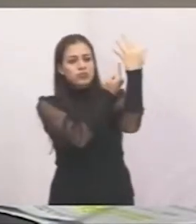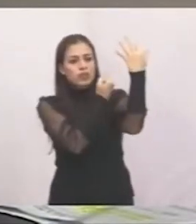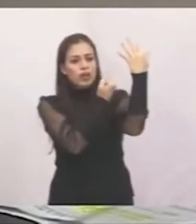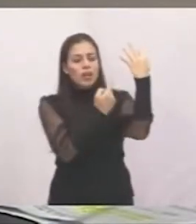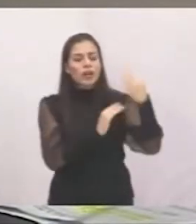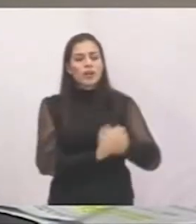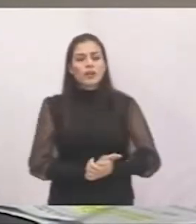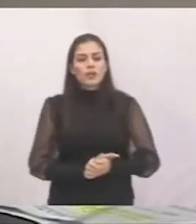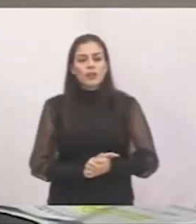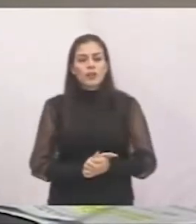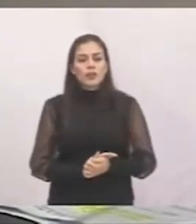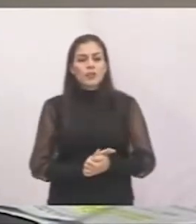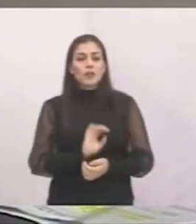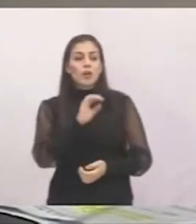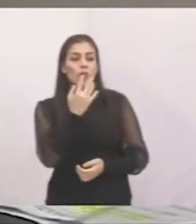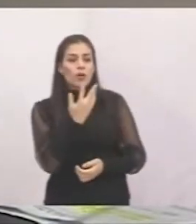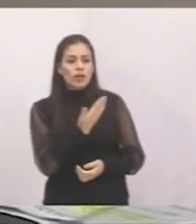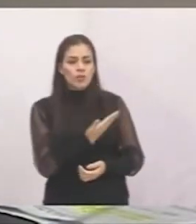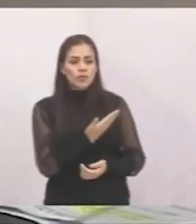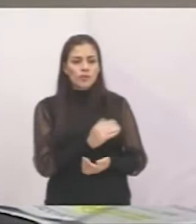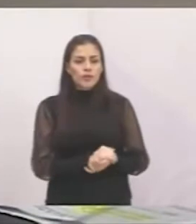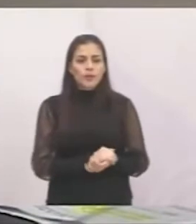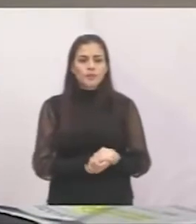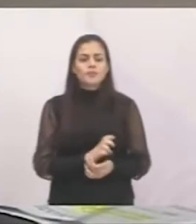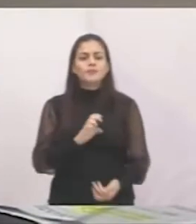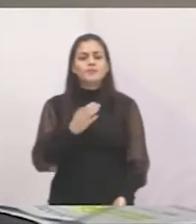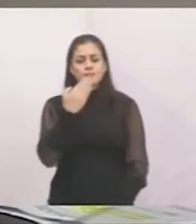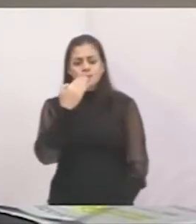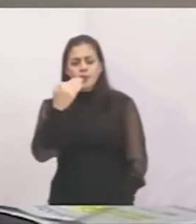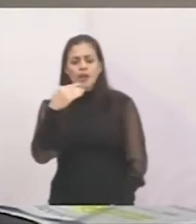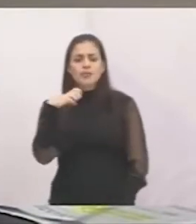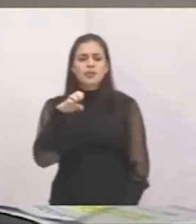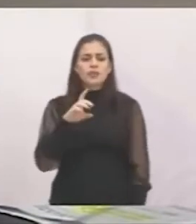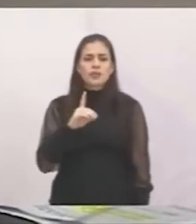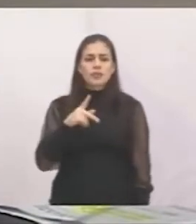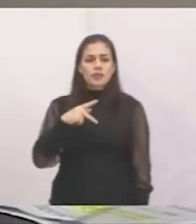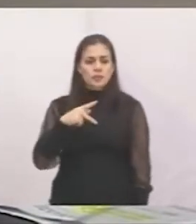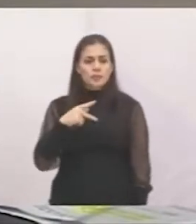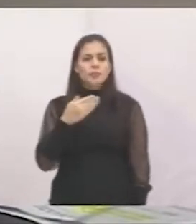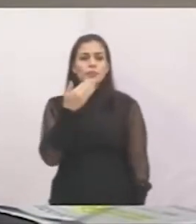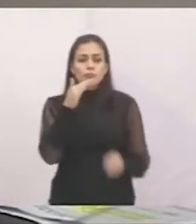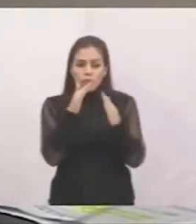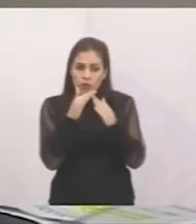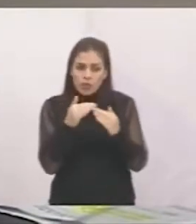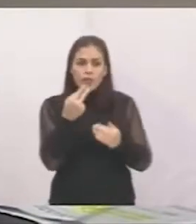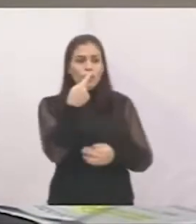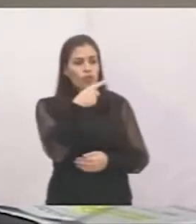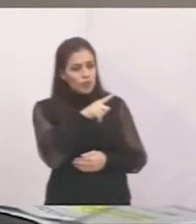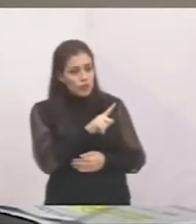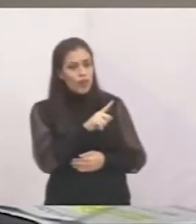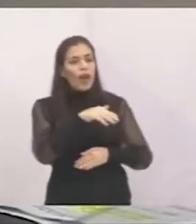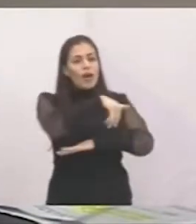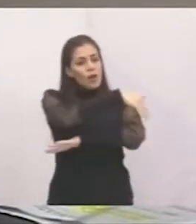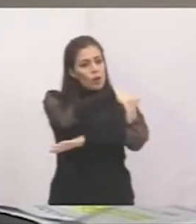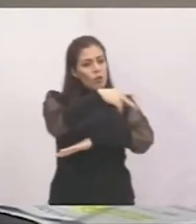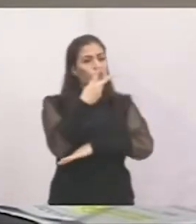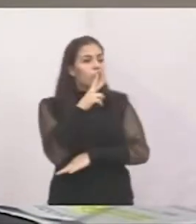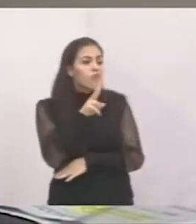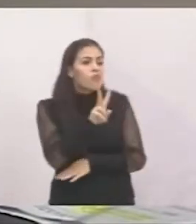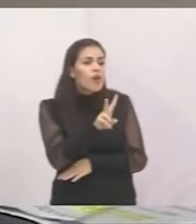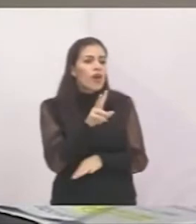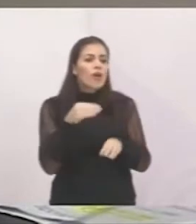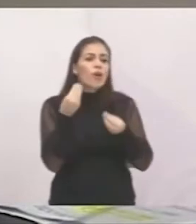peço para a EDP por favor Vanessa na Avenida e ver a situação tô mandando a requerimento lá